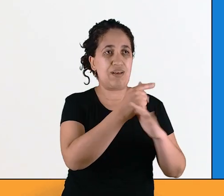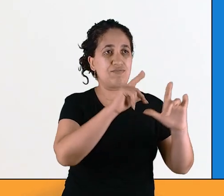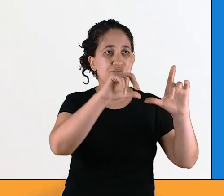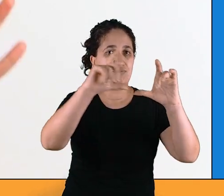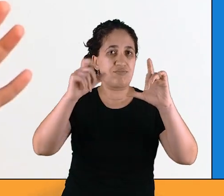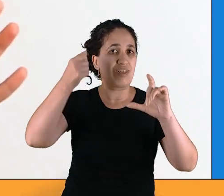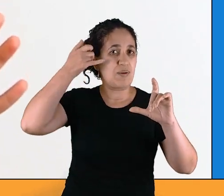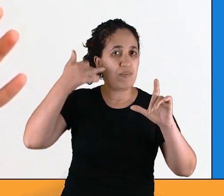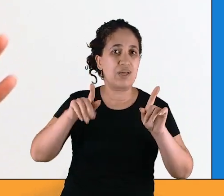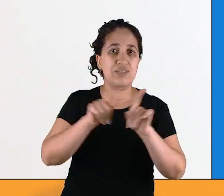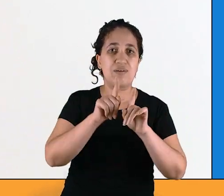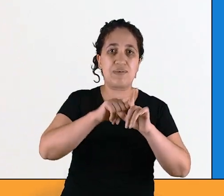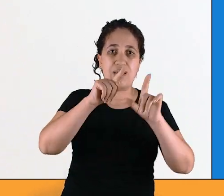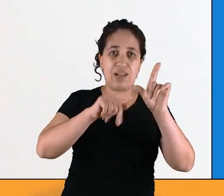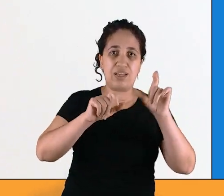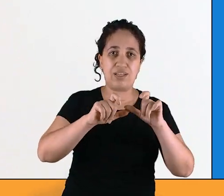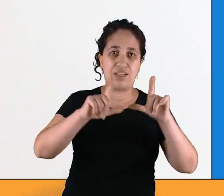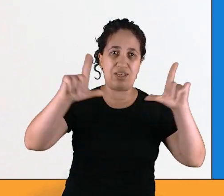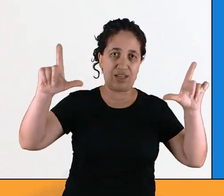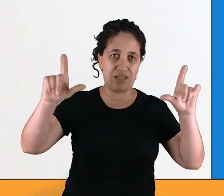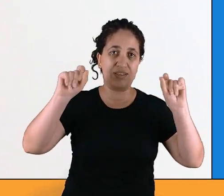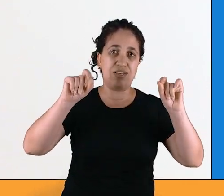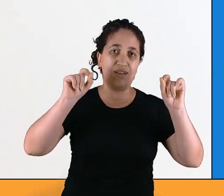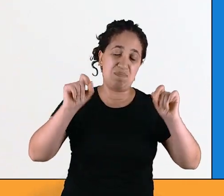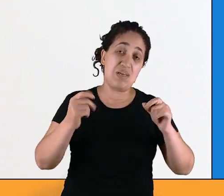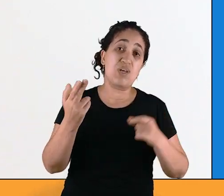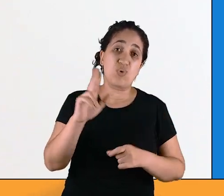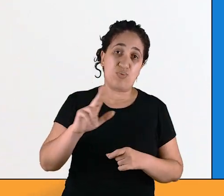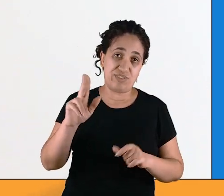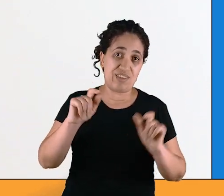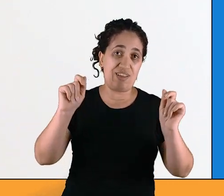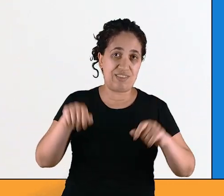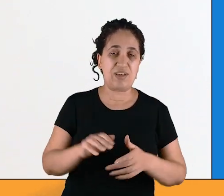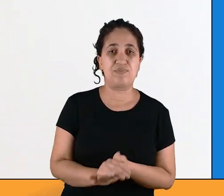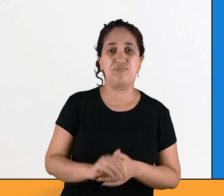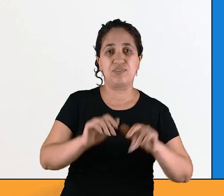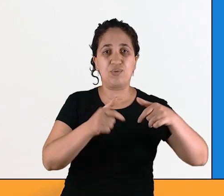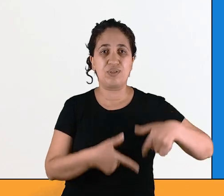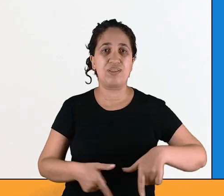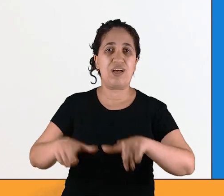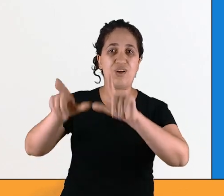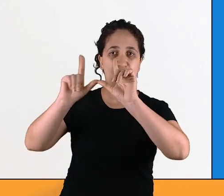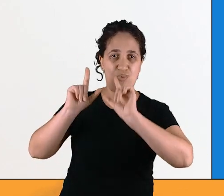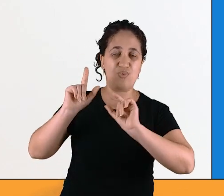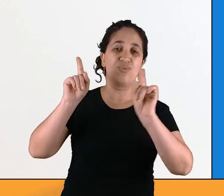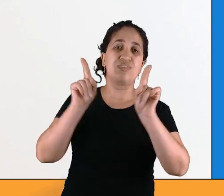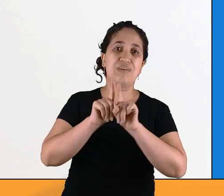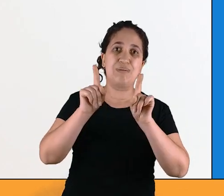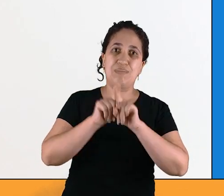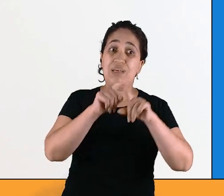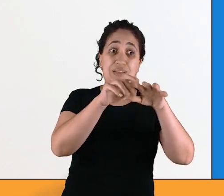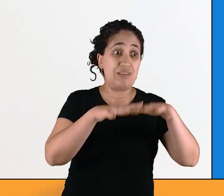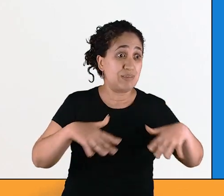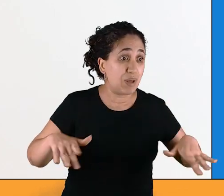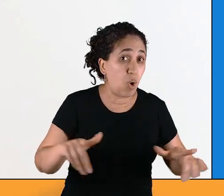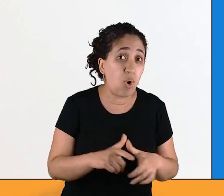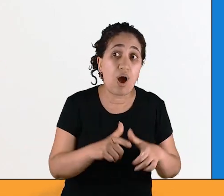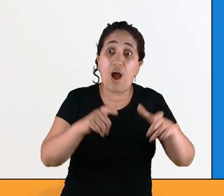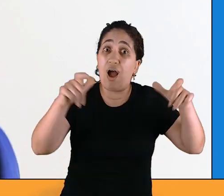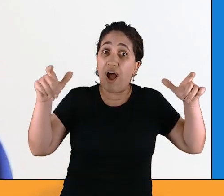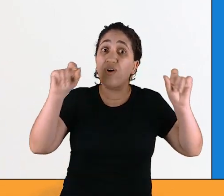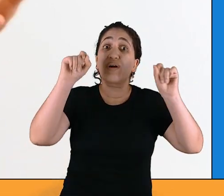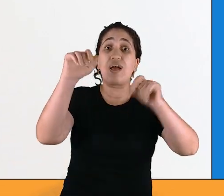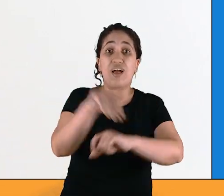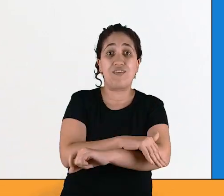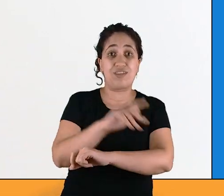né, e com a letra ampliada. Então, mais um recurso educativo acessível. O Itaú Cultural também, né, que é um espaço aí grande, que